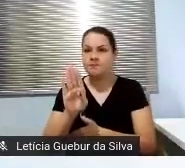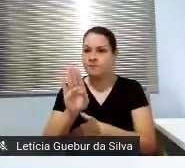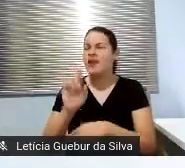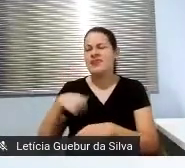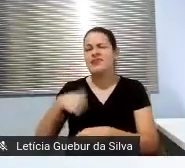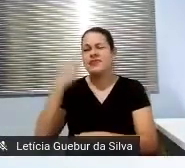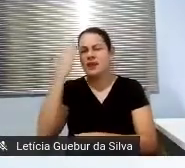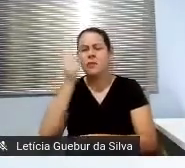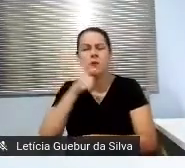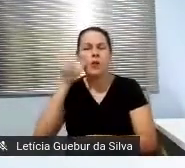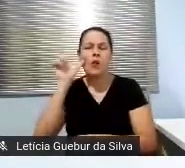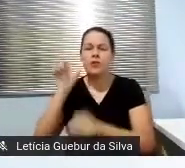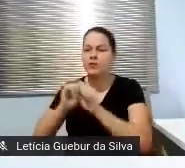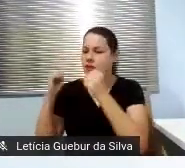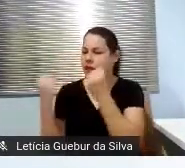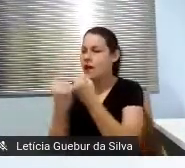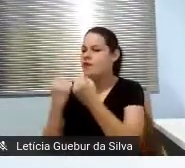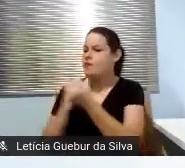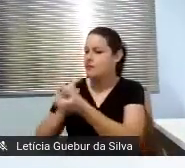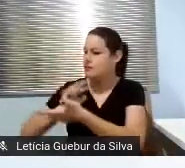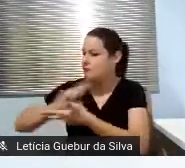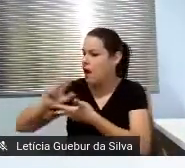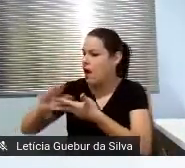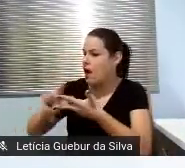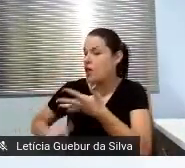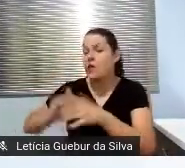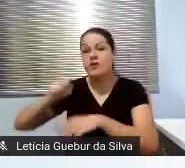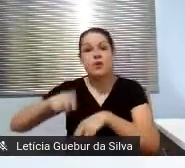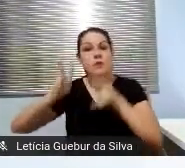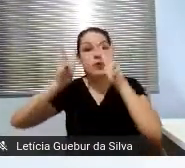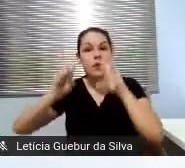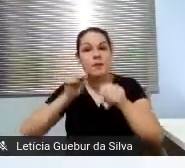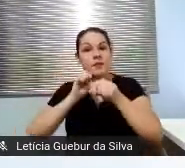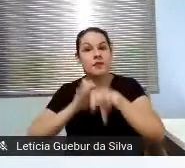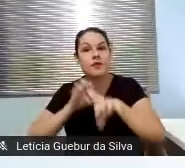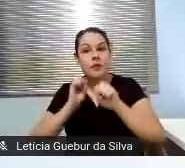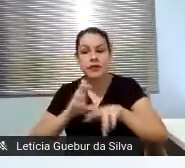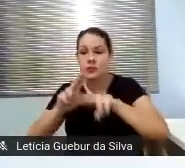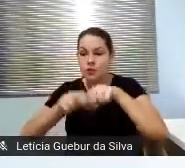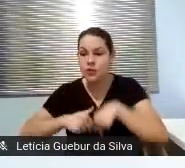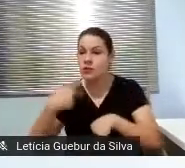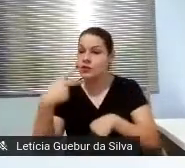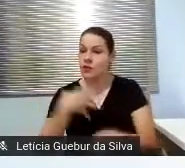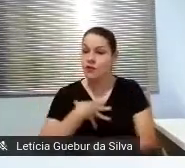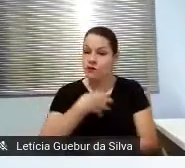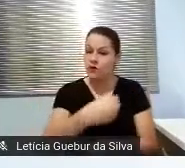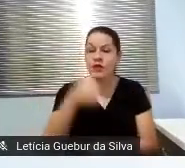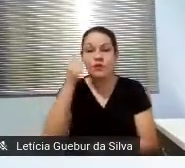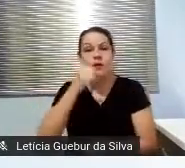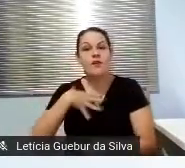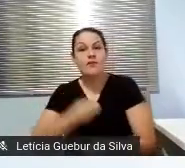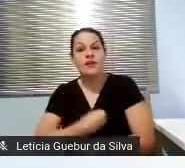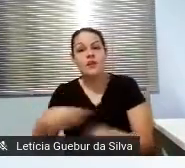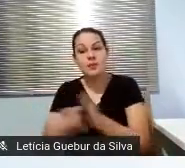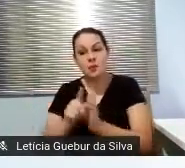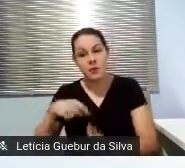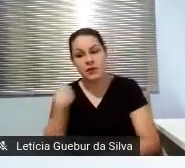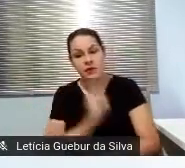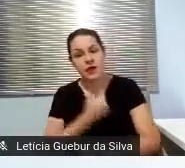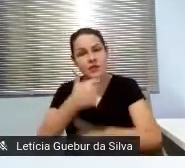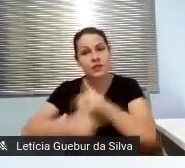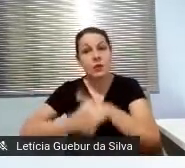ontem, e é importante porque tem a ver com a educação do seu filho e da sua filha trabalhadora, que estudam em